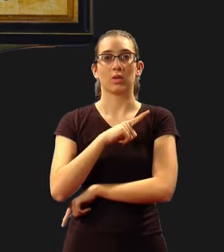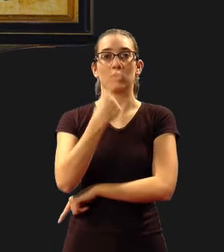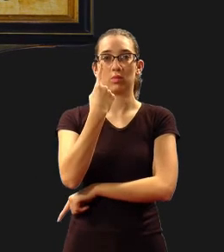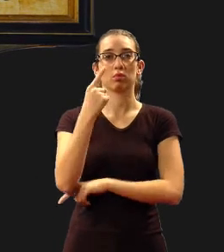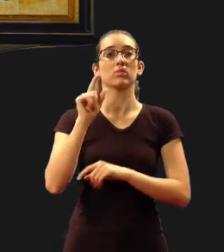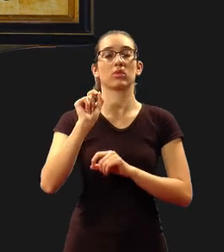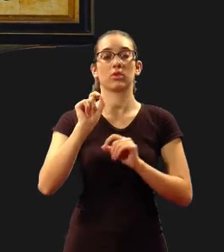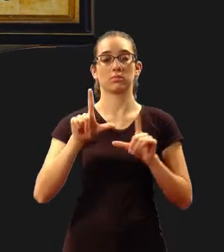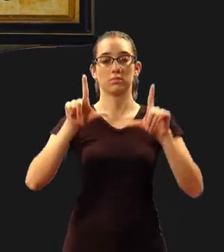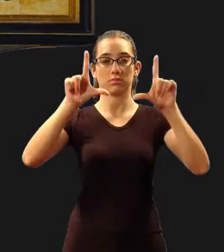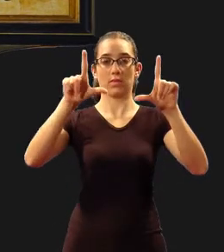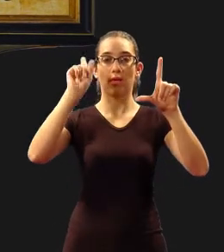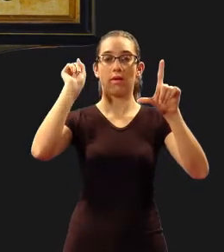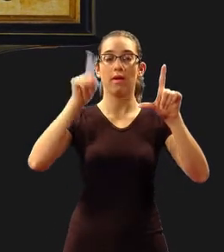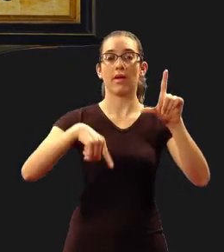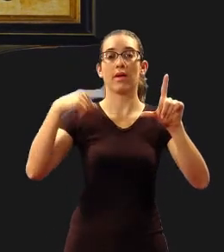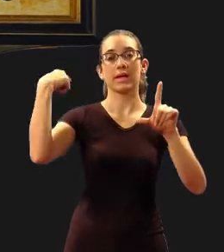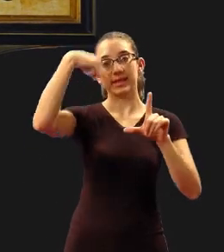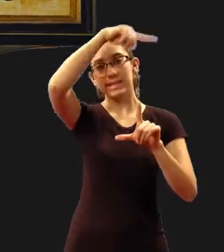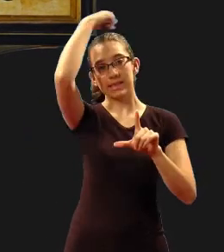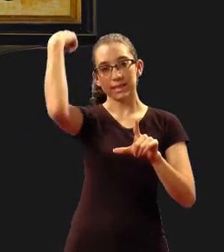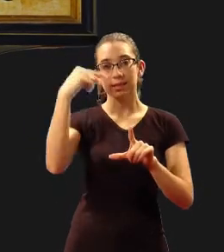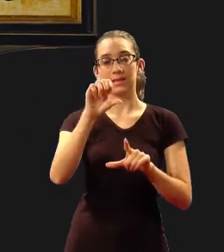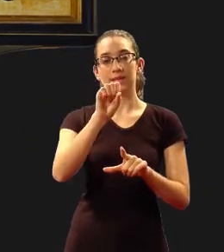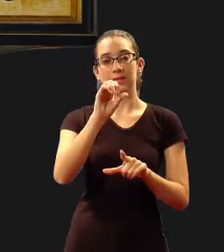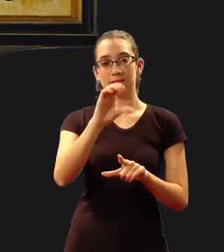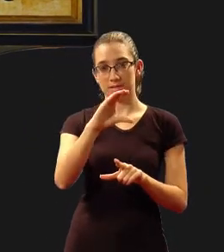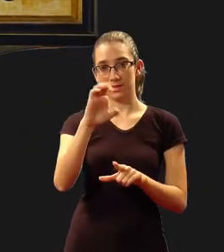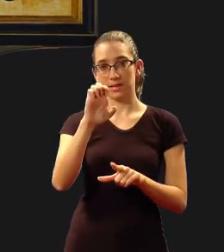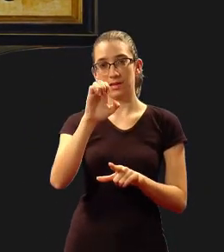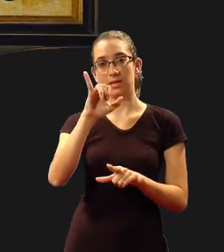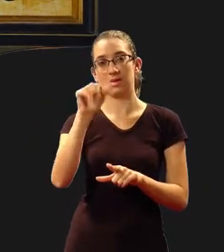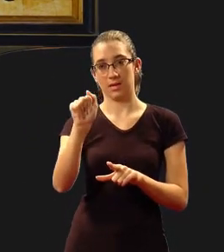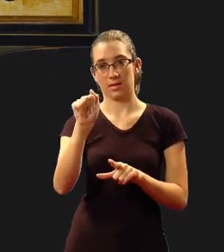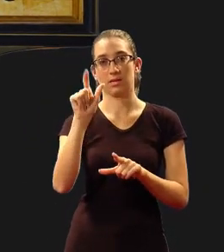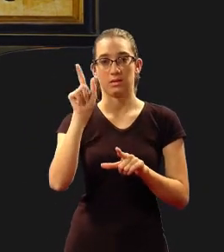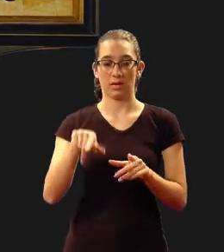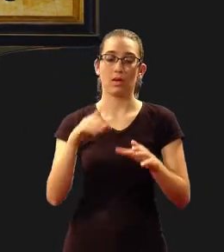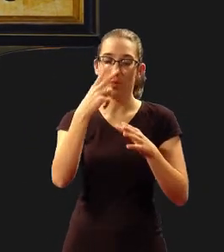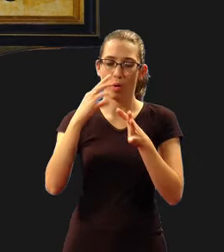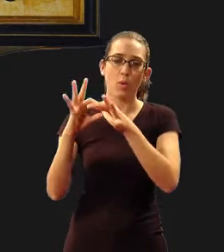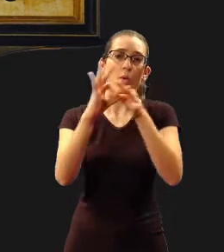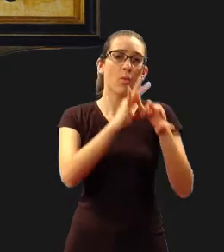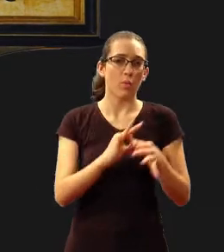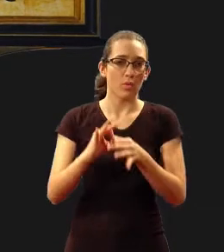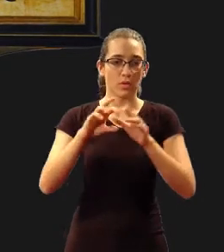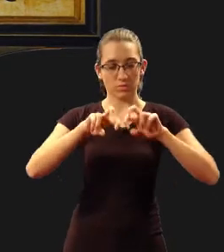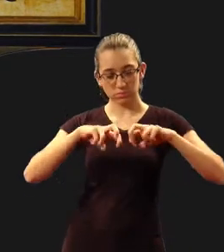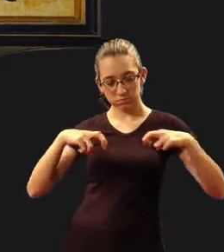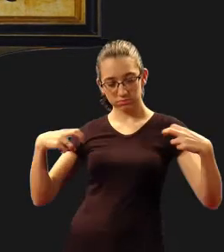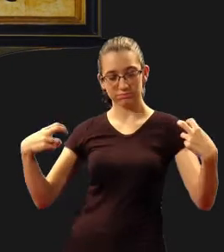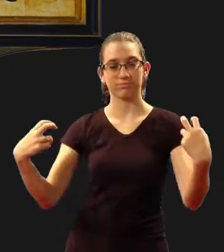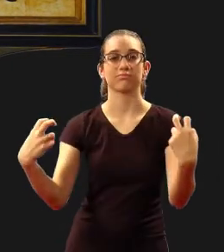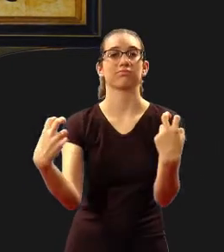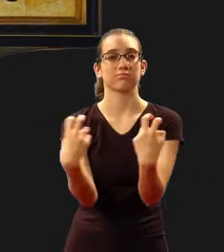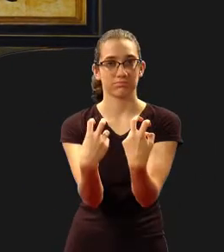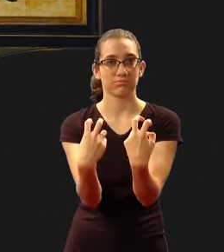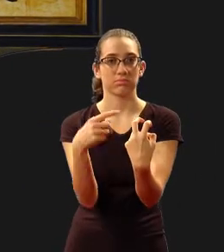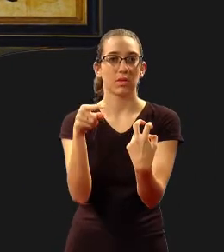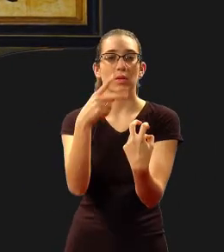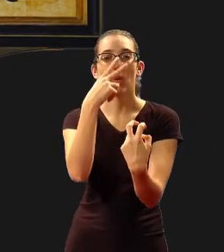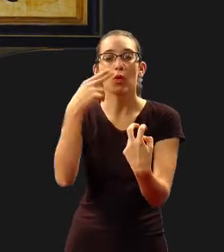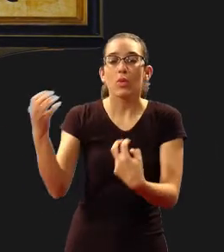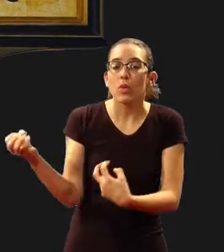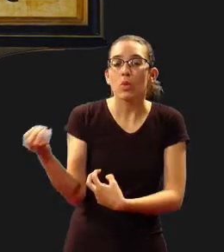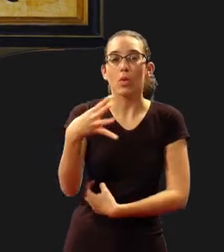base. Um dos quadros é a Santa Ceia, onde aparece a forma da comunhão, muito simbolizada